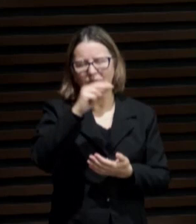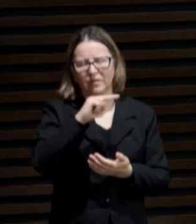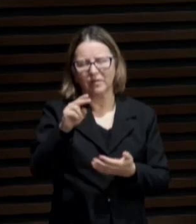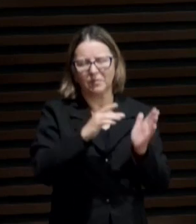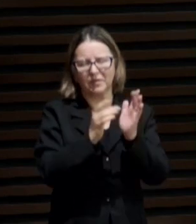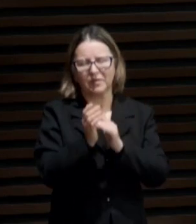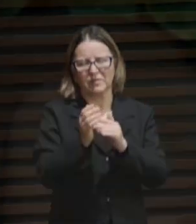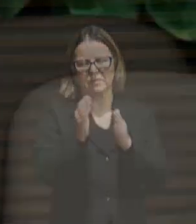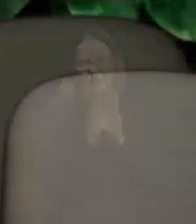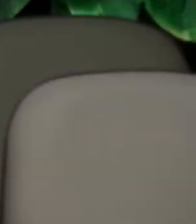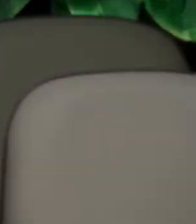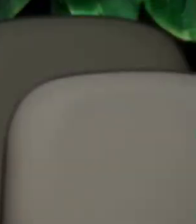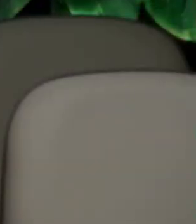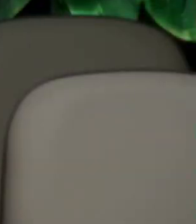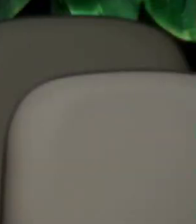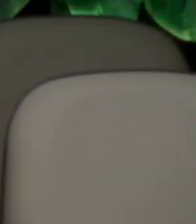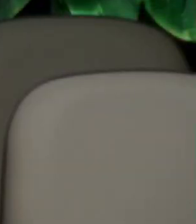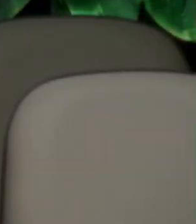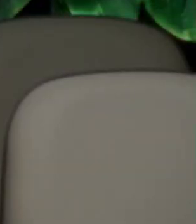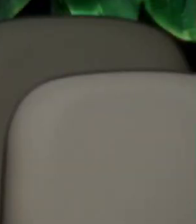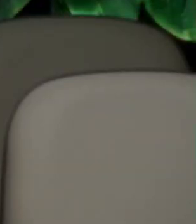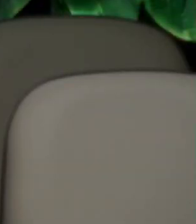e agradecemos. Amém.